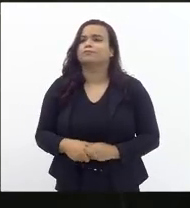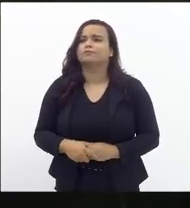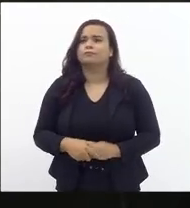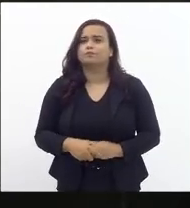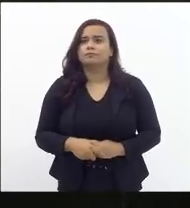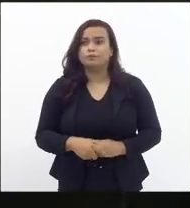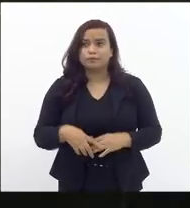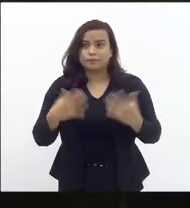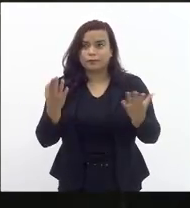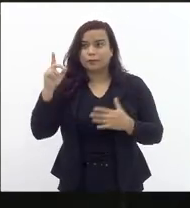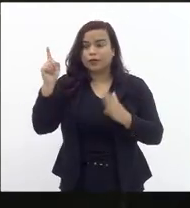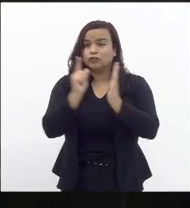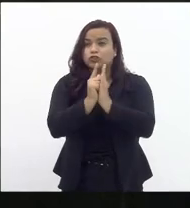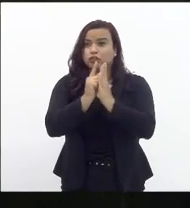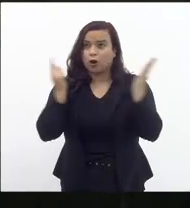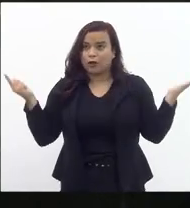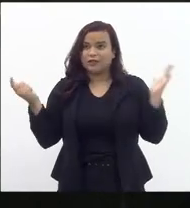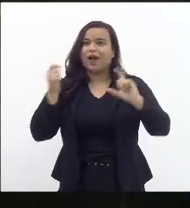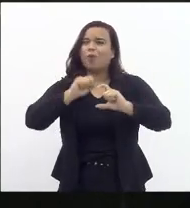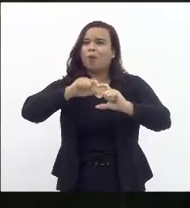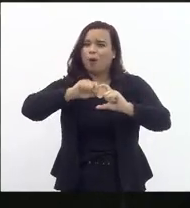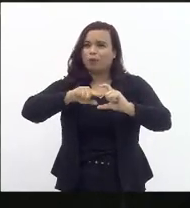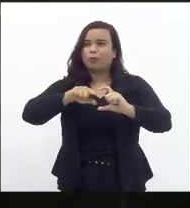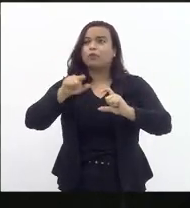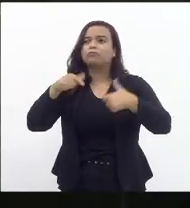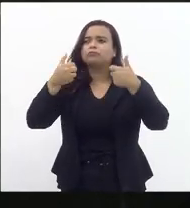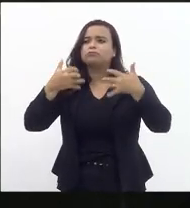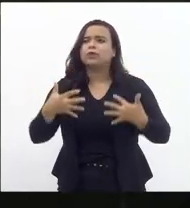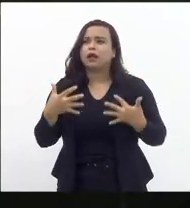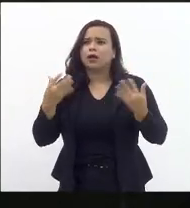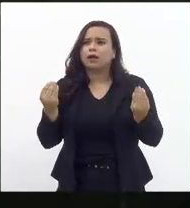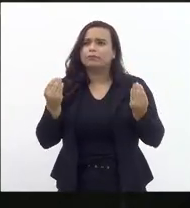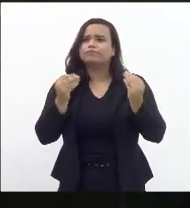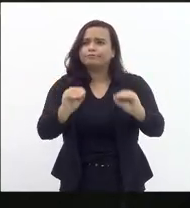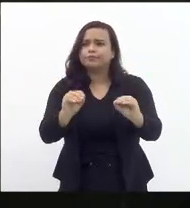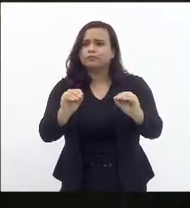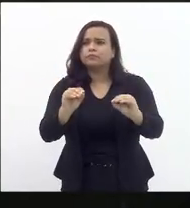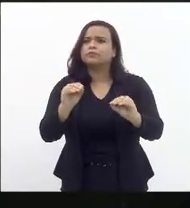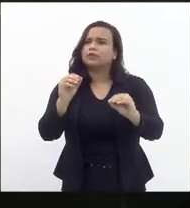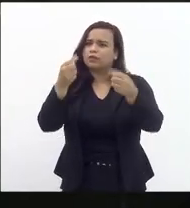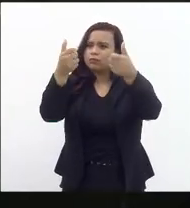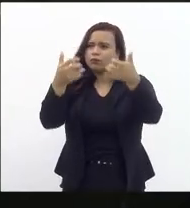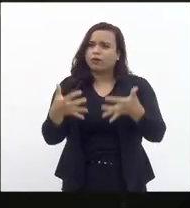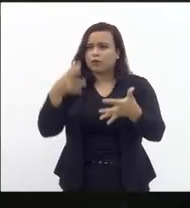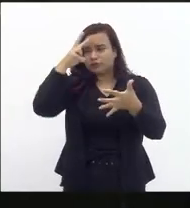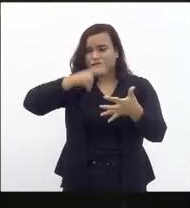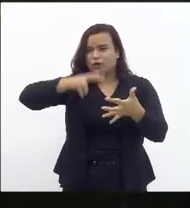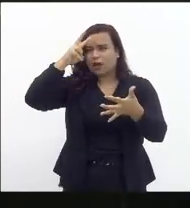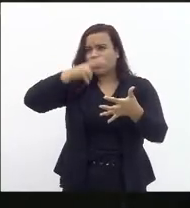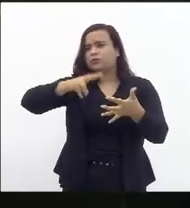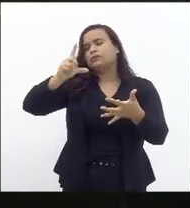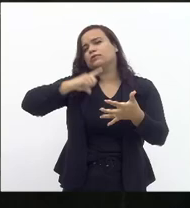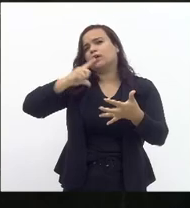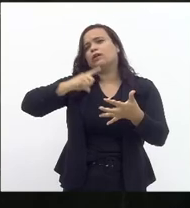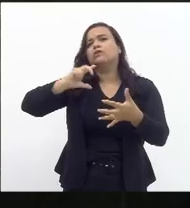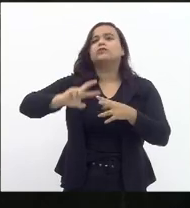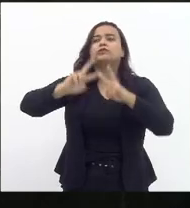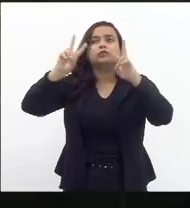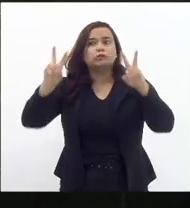O jornal O Globo de hoje fez uma matéria, né, sobre